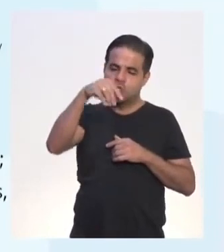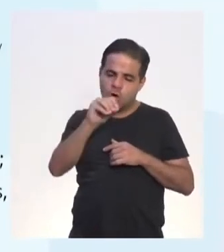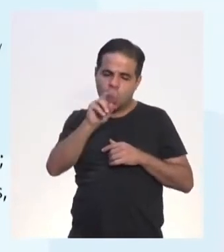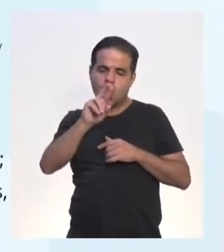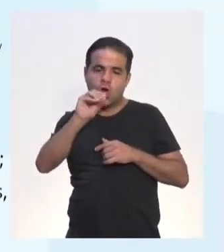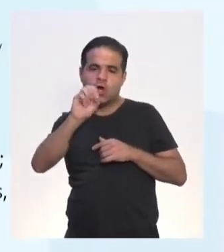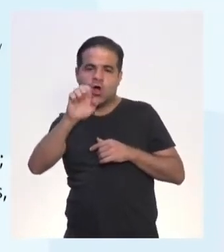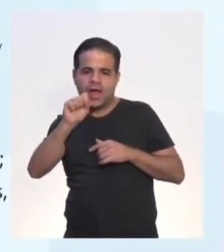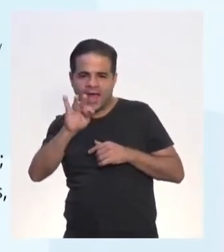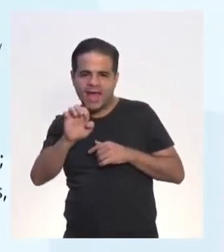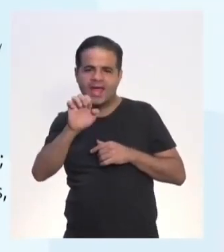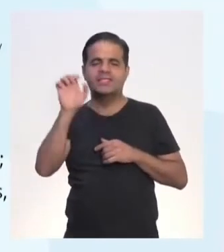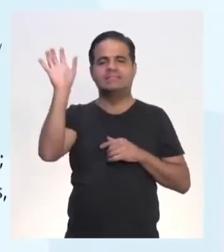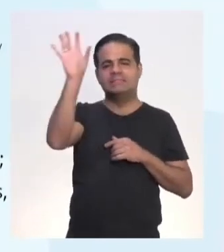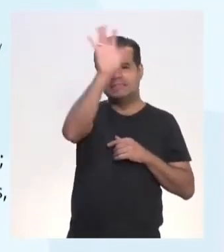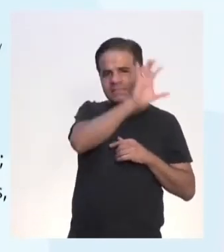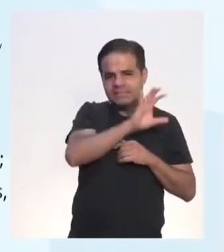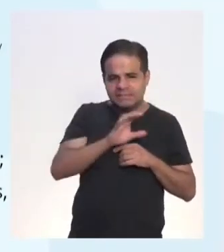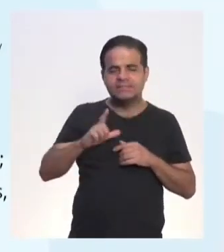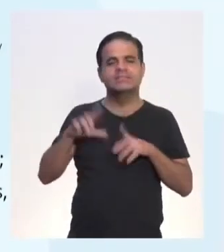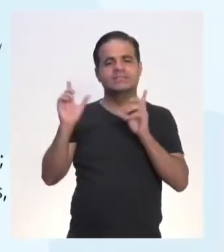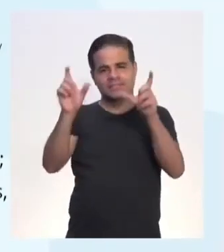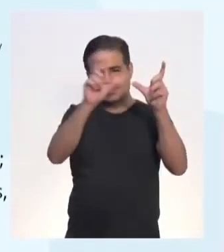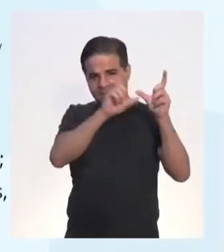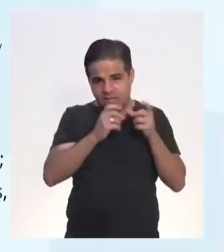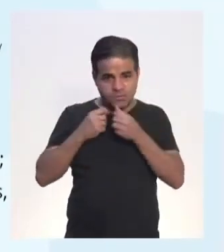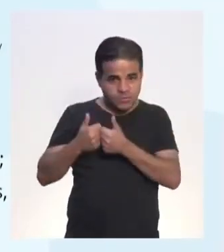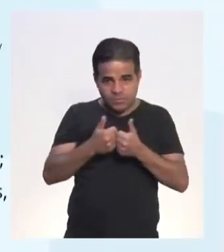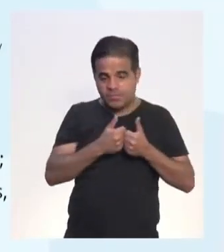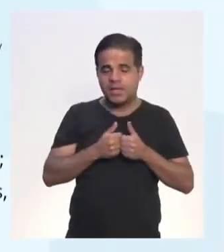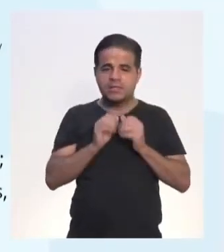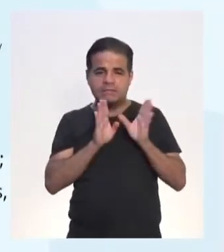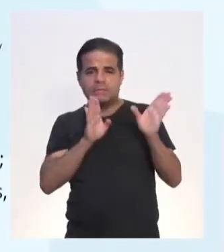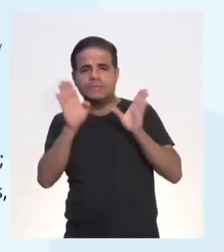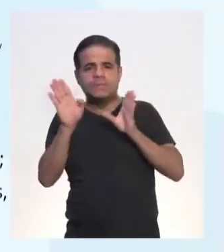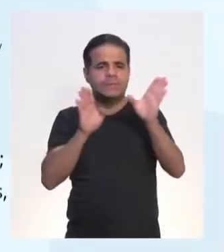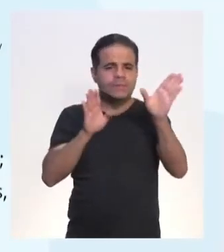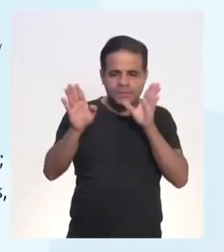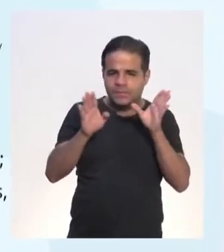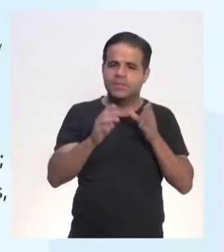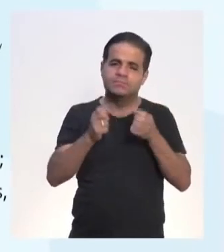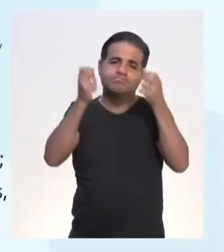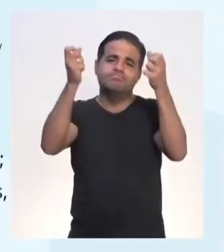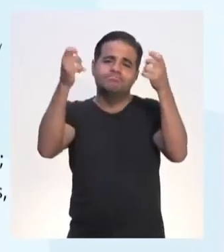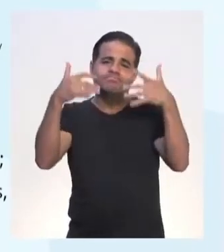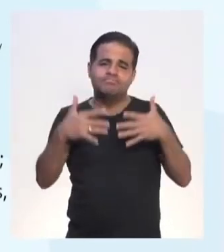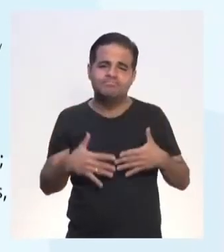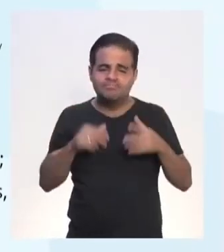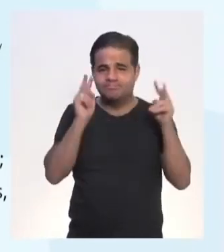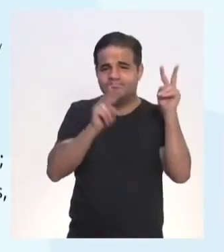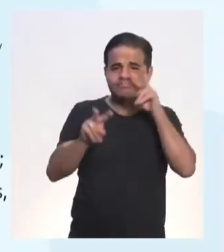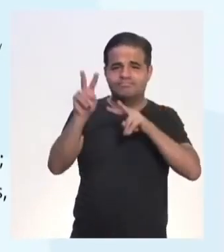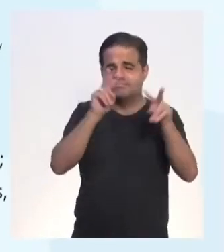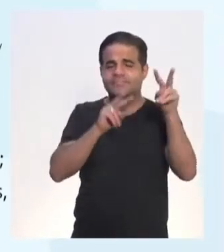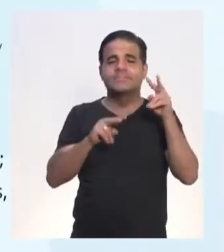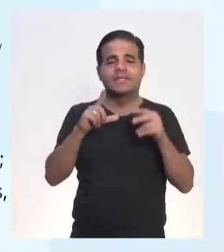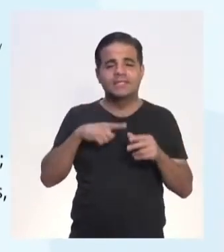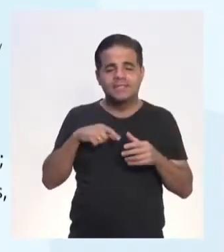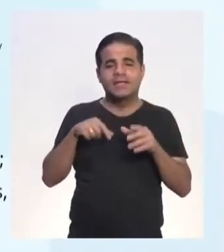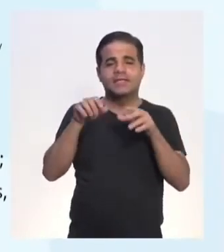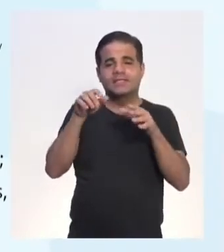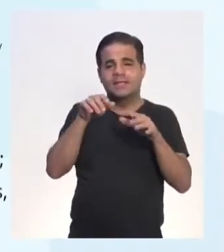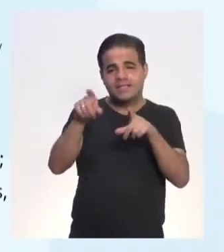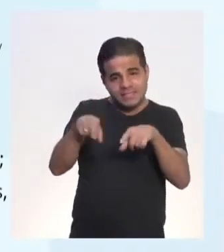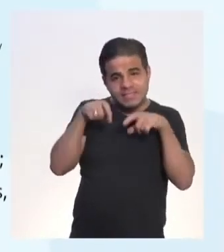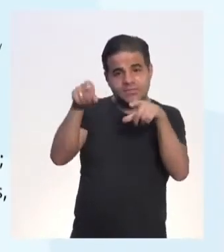o sudoeste, tá? Que são essas regiões aí. Tudo bem? Esses direcionamentos, vamos dizer assim, tudo bem? Então, dentre as vias